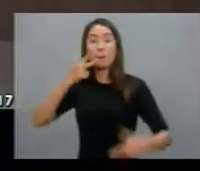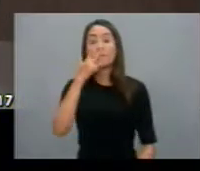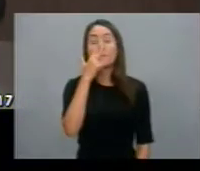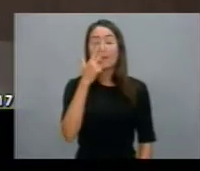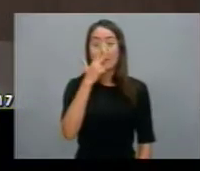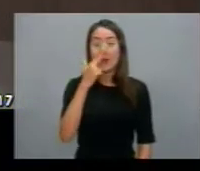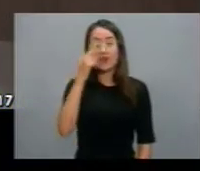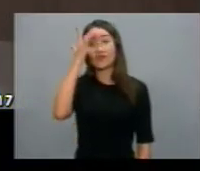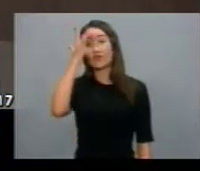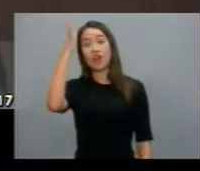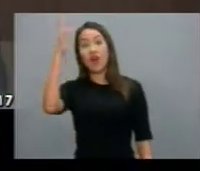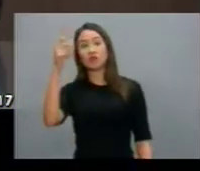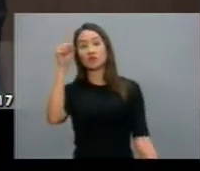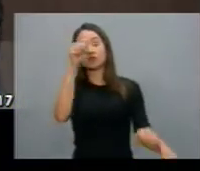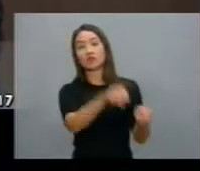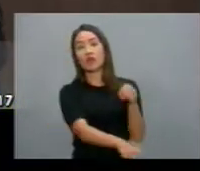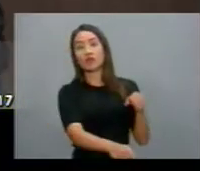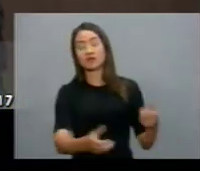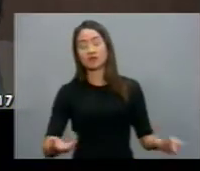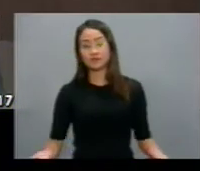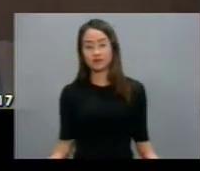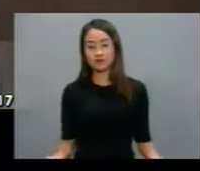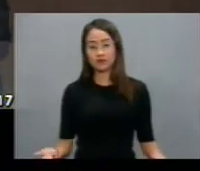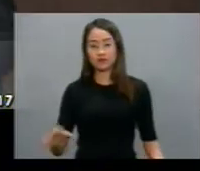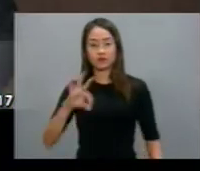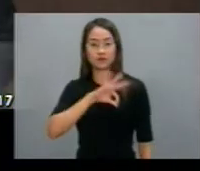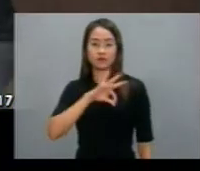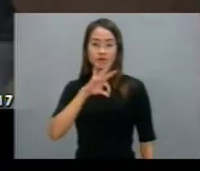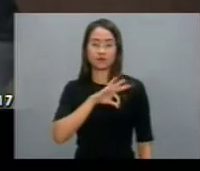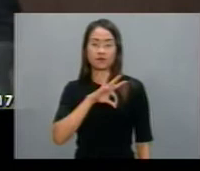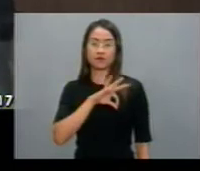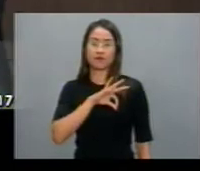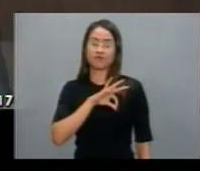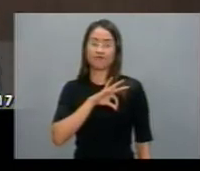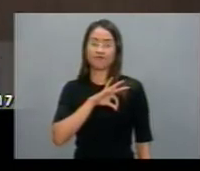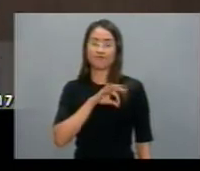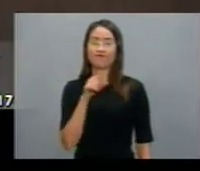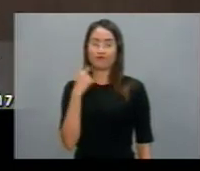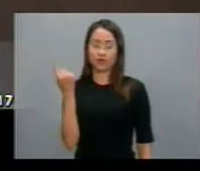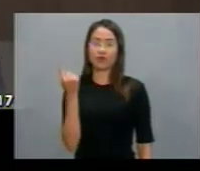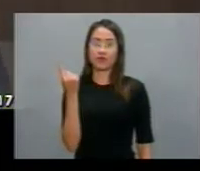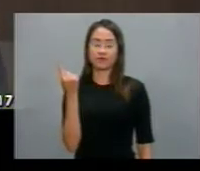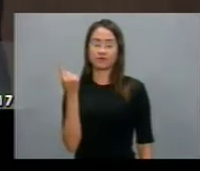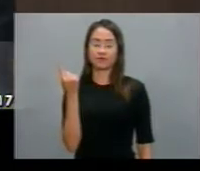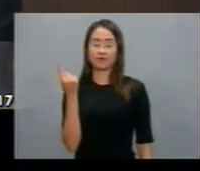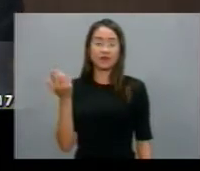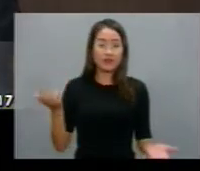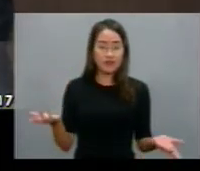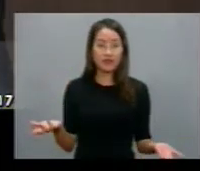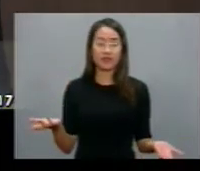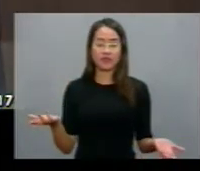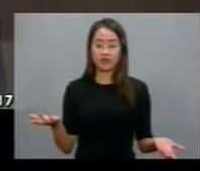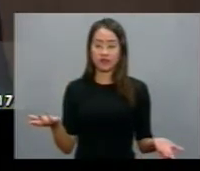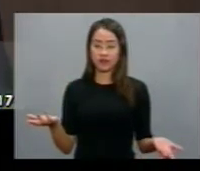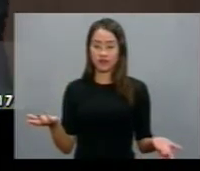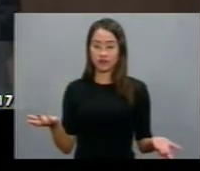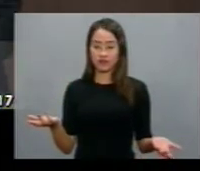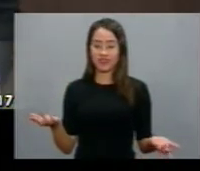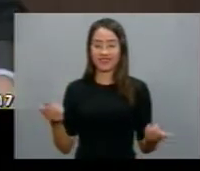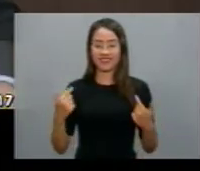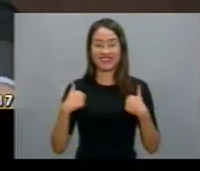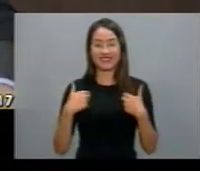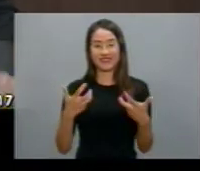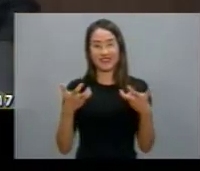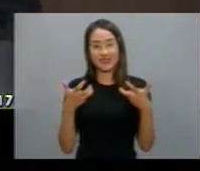a letalidade geral e a letalidade de policiais, de trabalhadores de segurança pública. Portanto, eu queria aqui